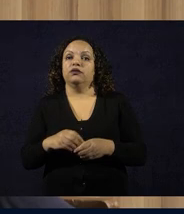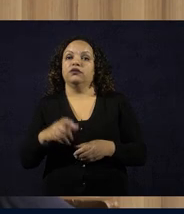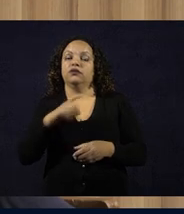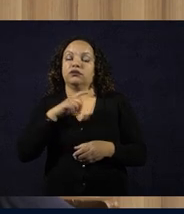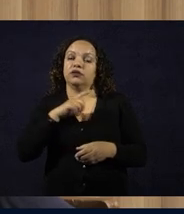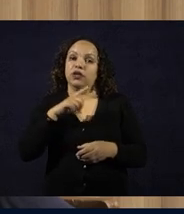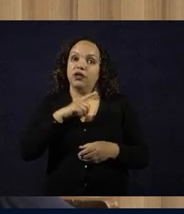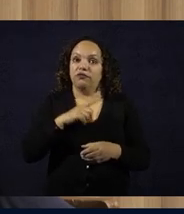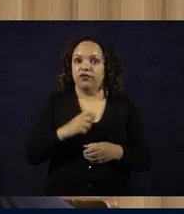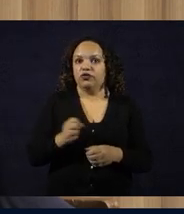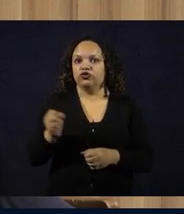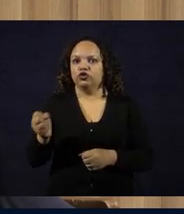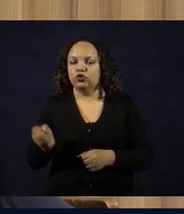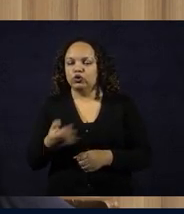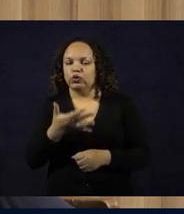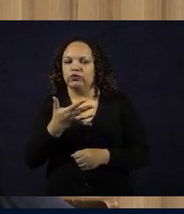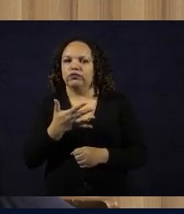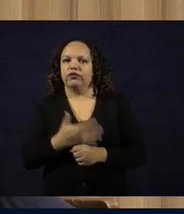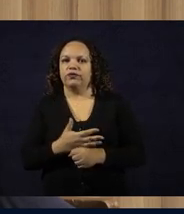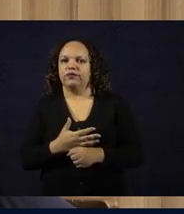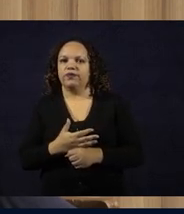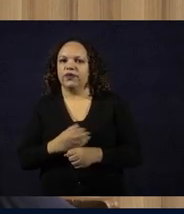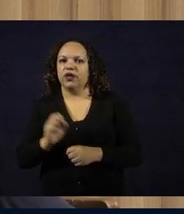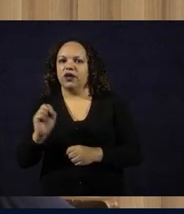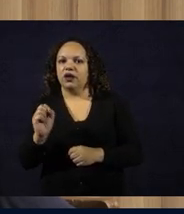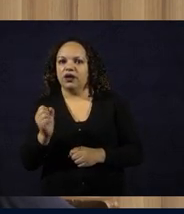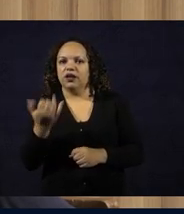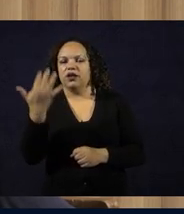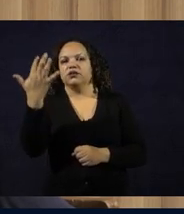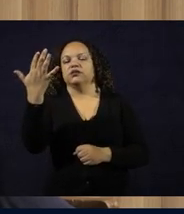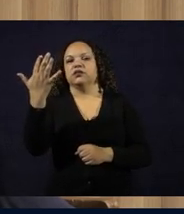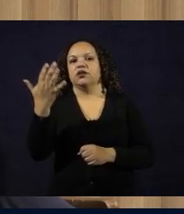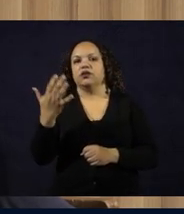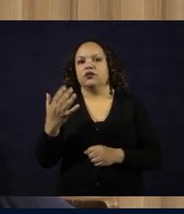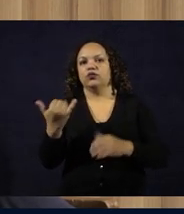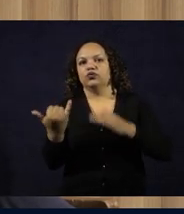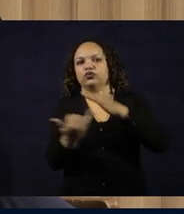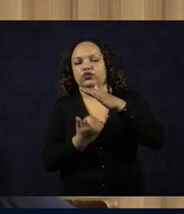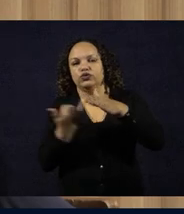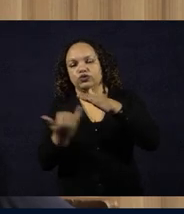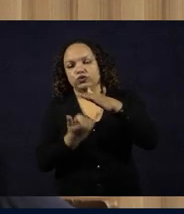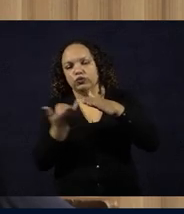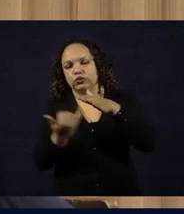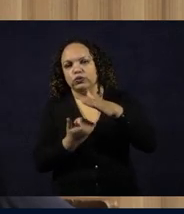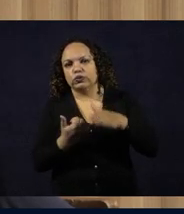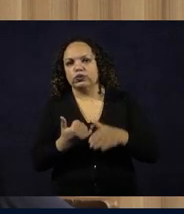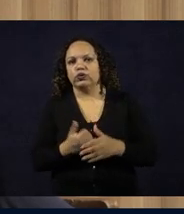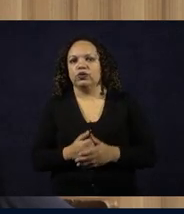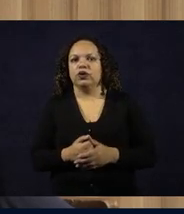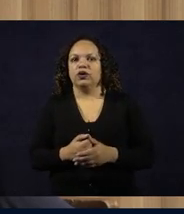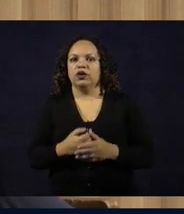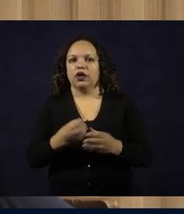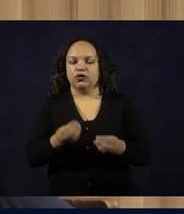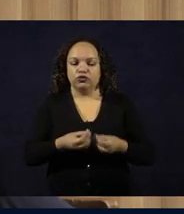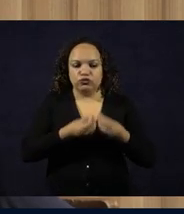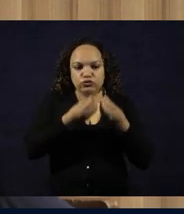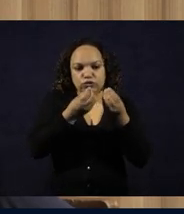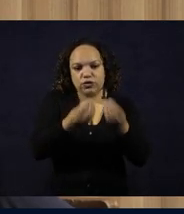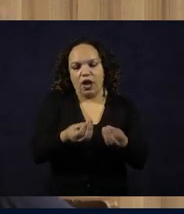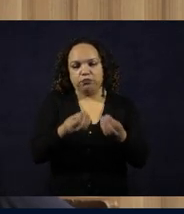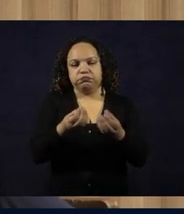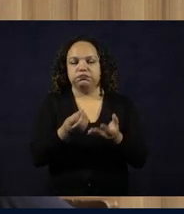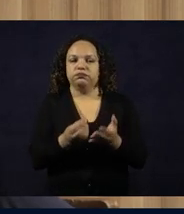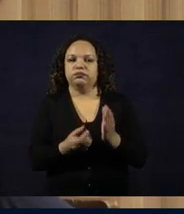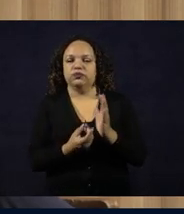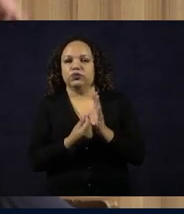e que tem funcionado muito bem nos últimos anos a criação do Instituto Brasil agon onde a gente aporta 2% do nosso lucro líquido em